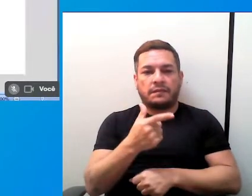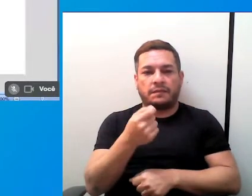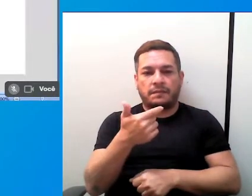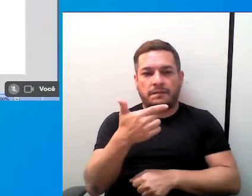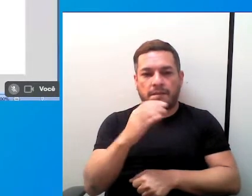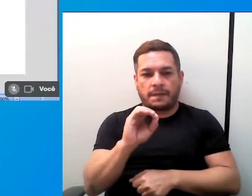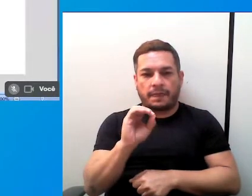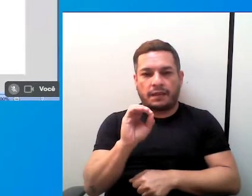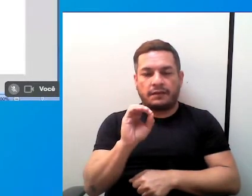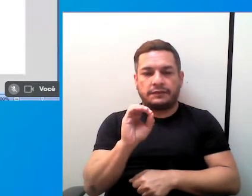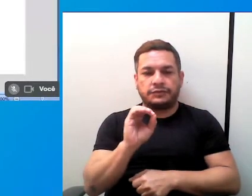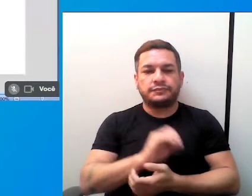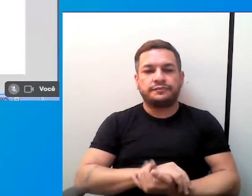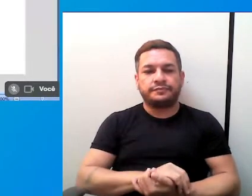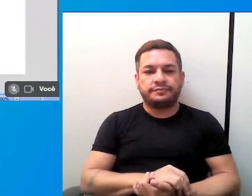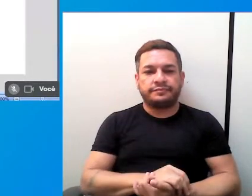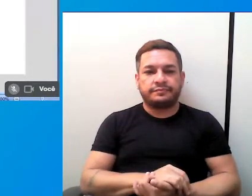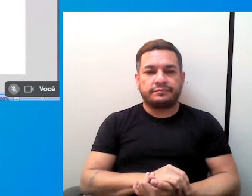2020.